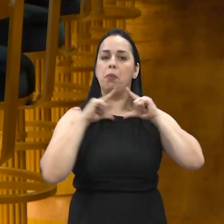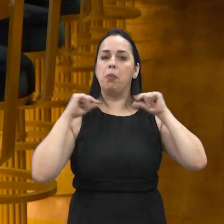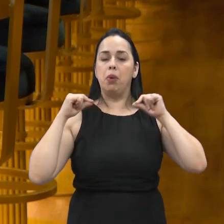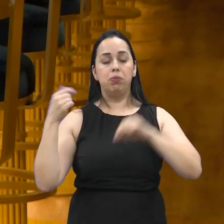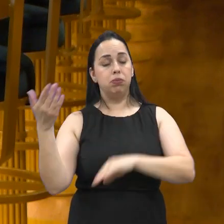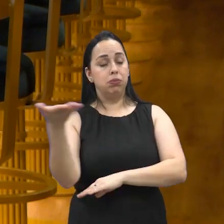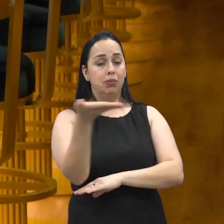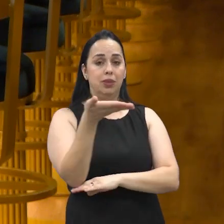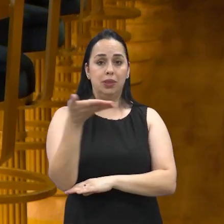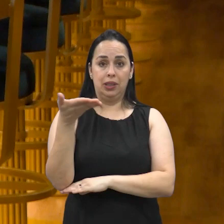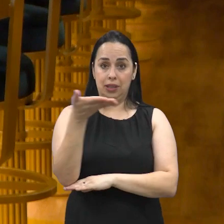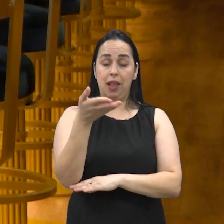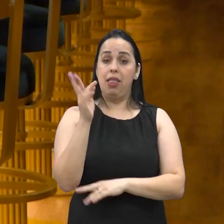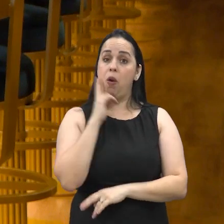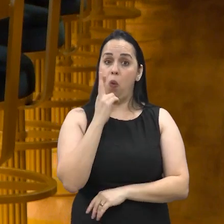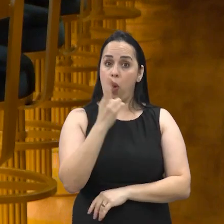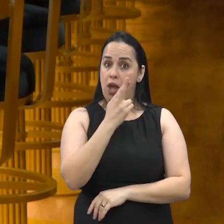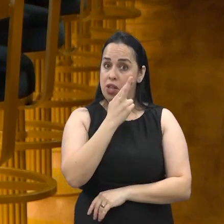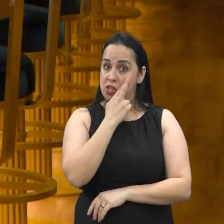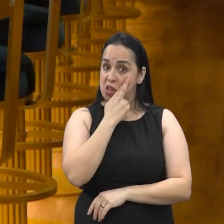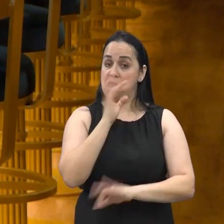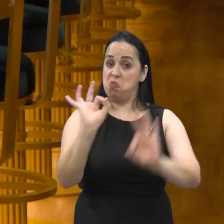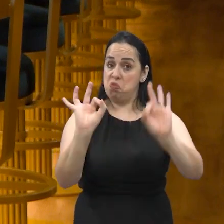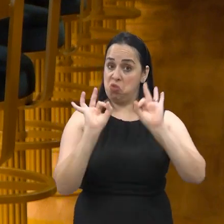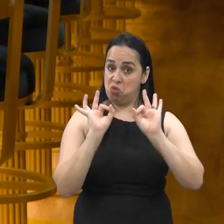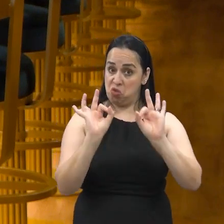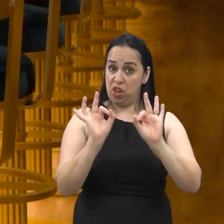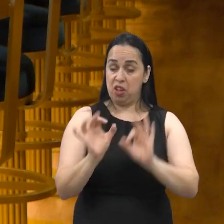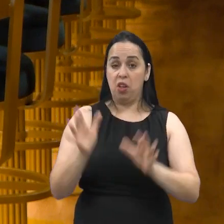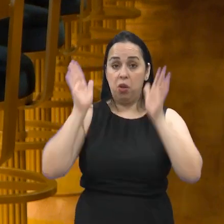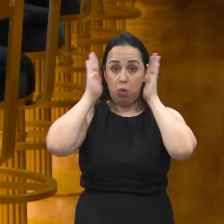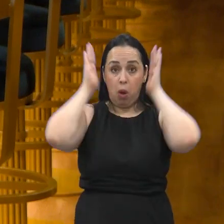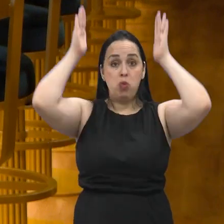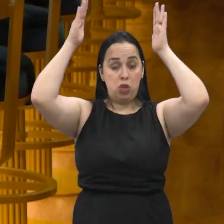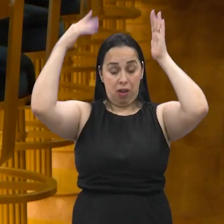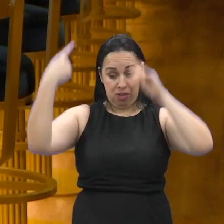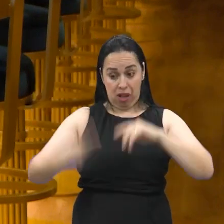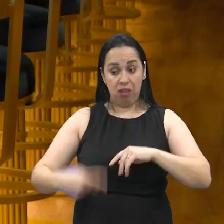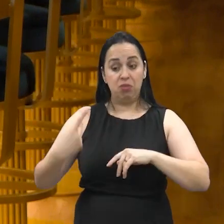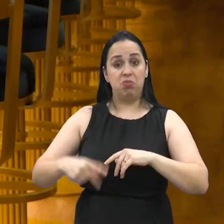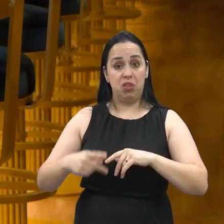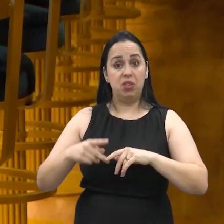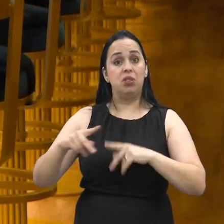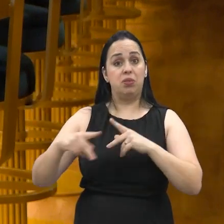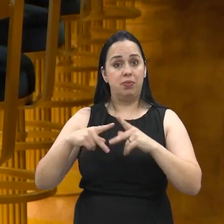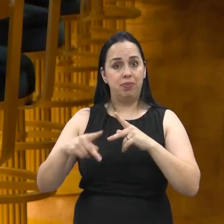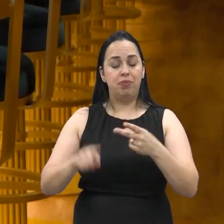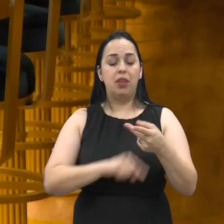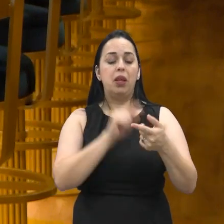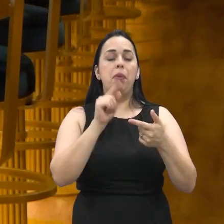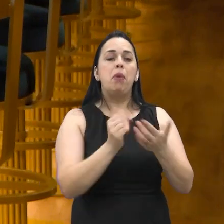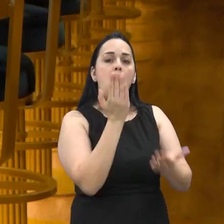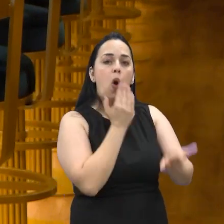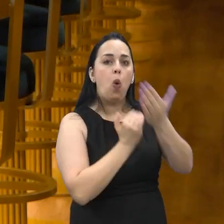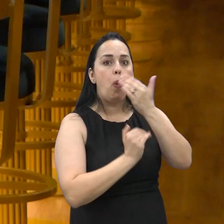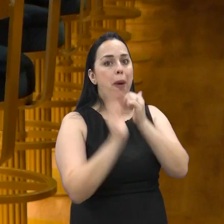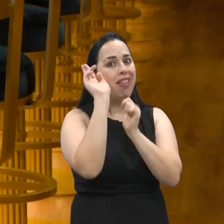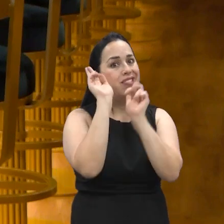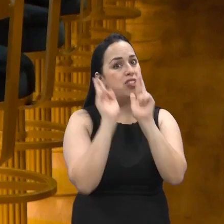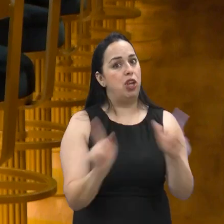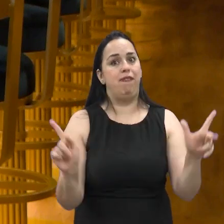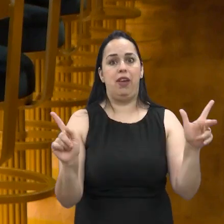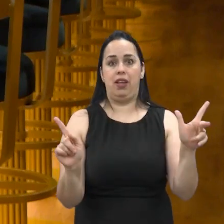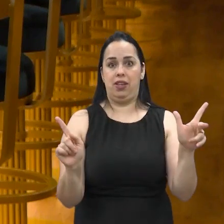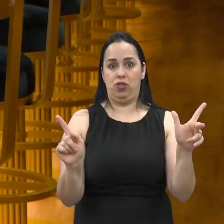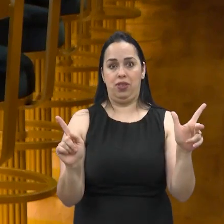serviços prestados aqui. Então nós temos um restaurante aqui 5 estrelas, comandados por um chefe local e um cardápio muito